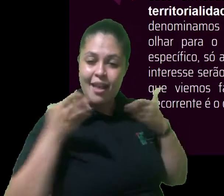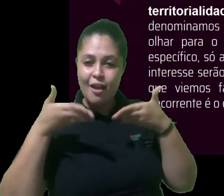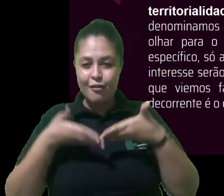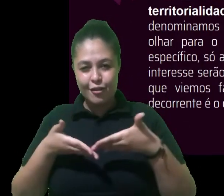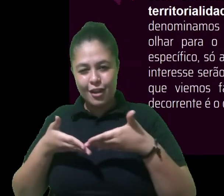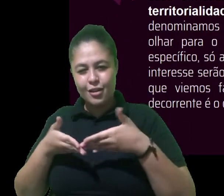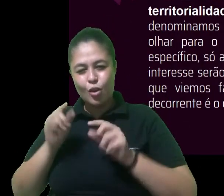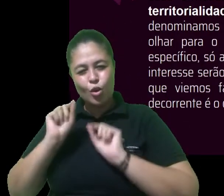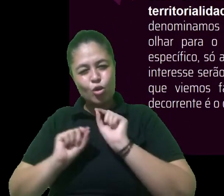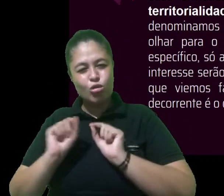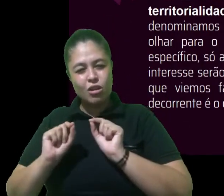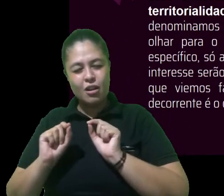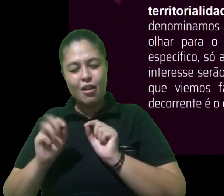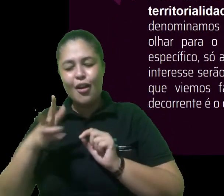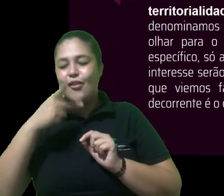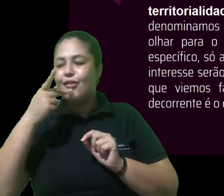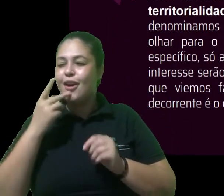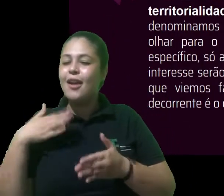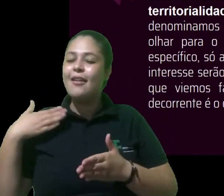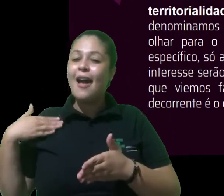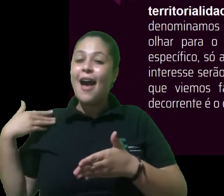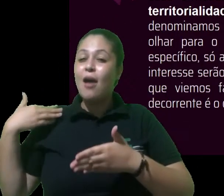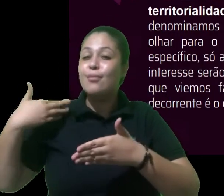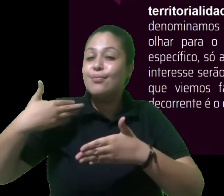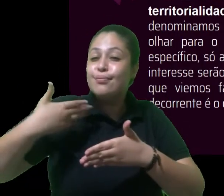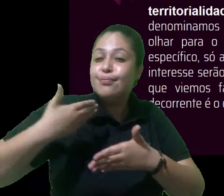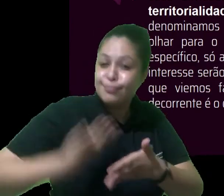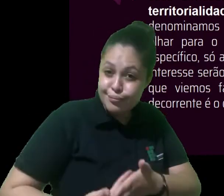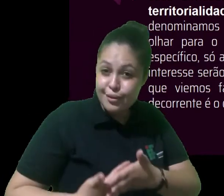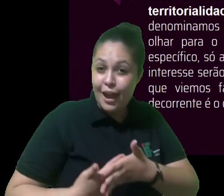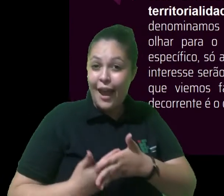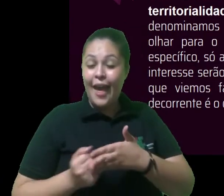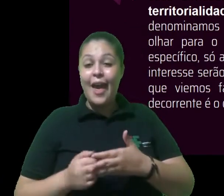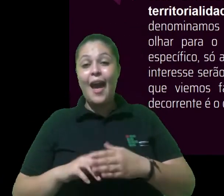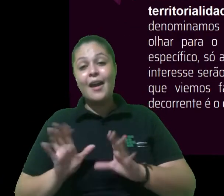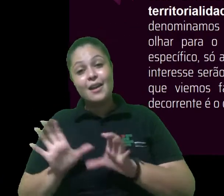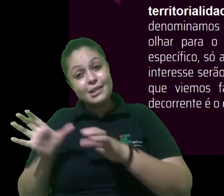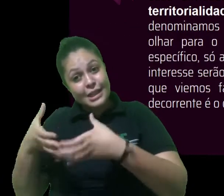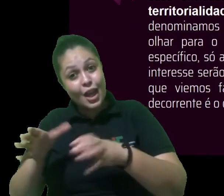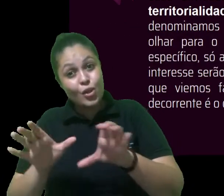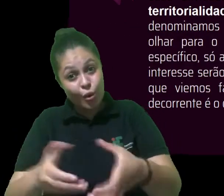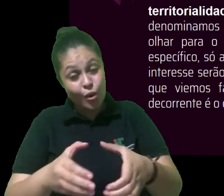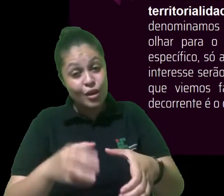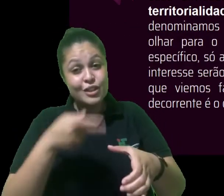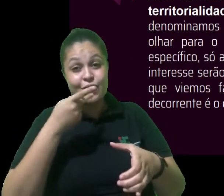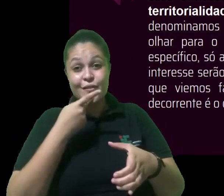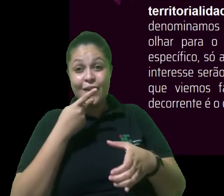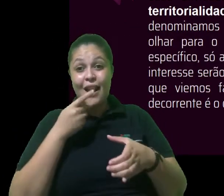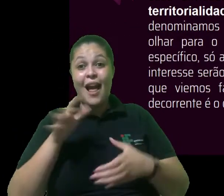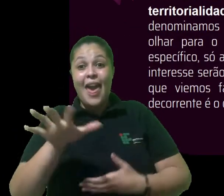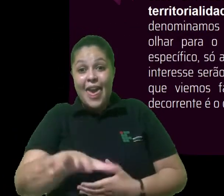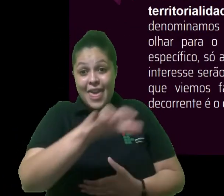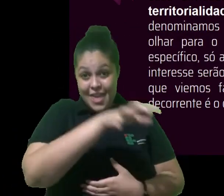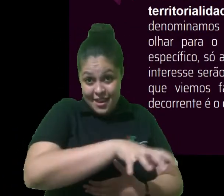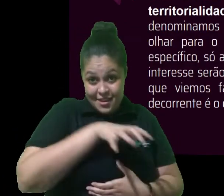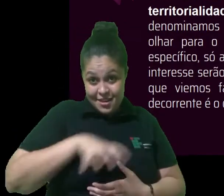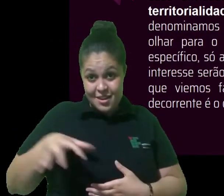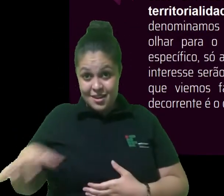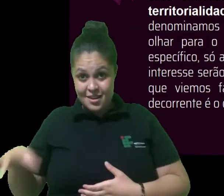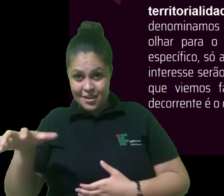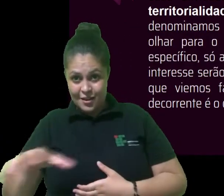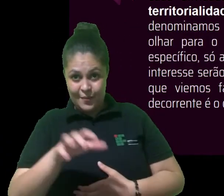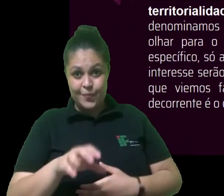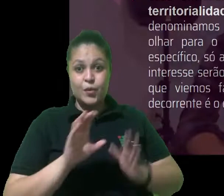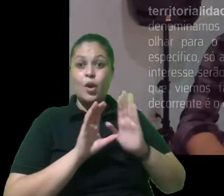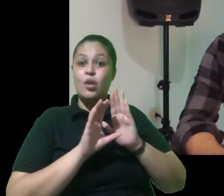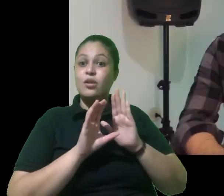é a especificidade de que viemos falando até aqui, e o território daí decorrente é o que chamamos de